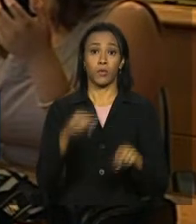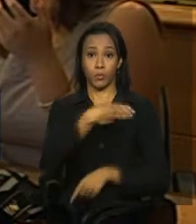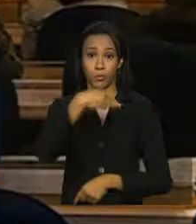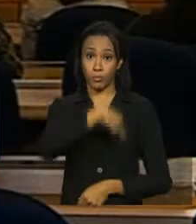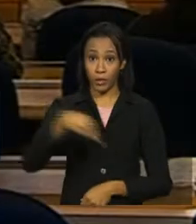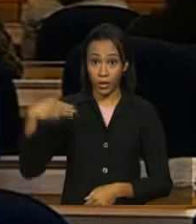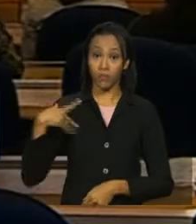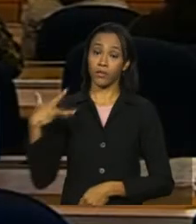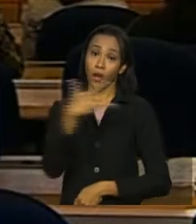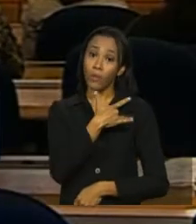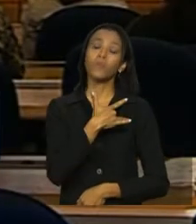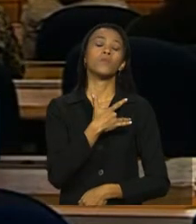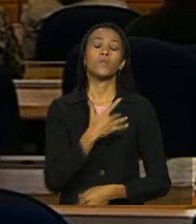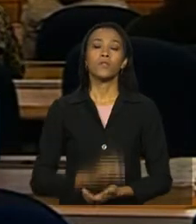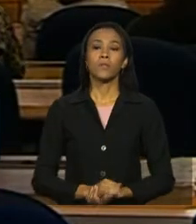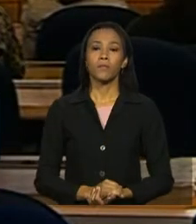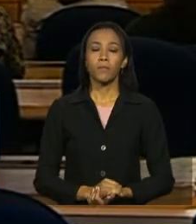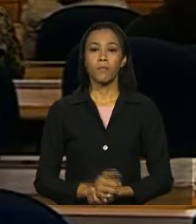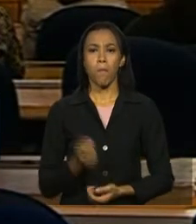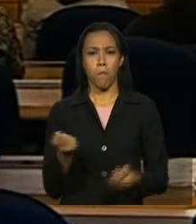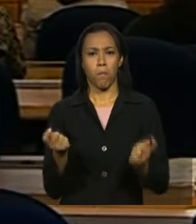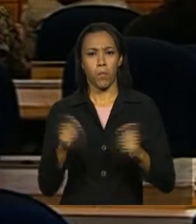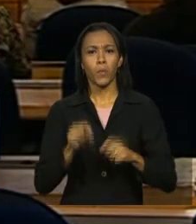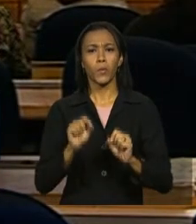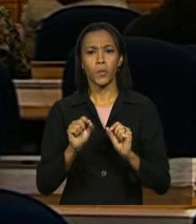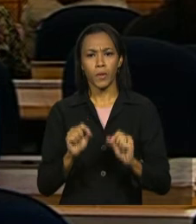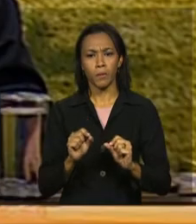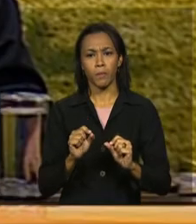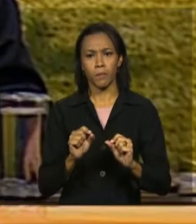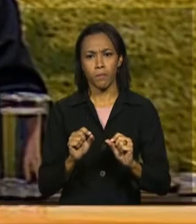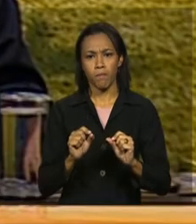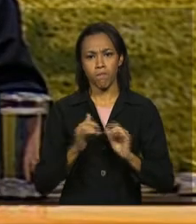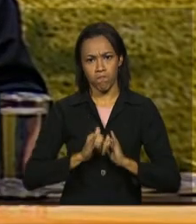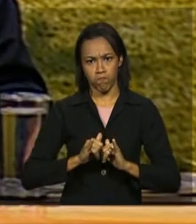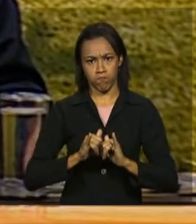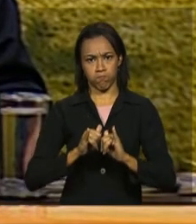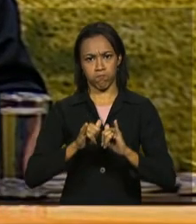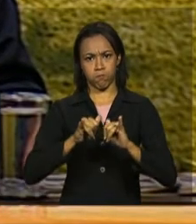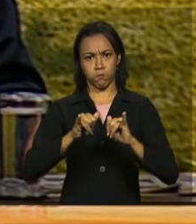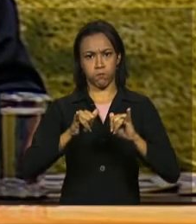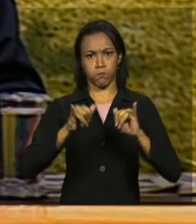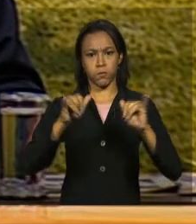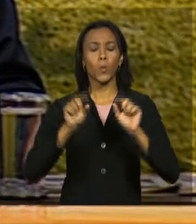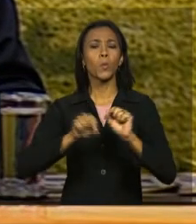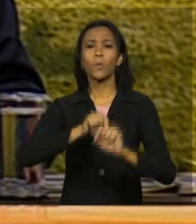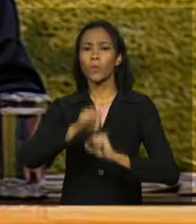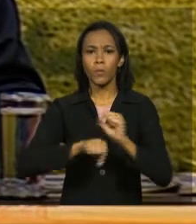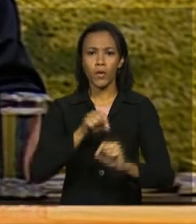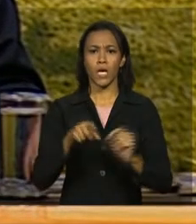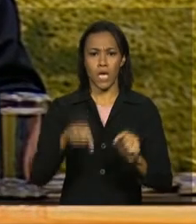da pressão nosso minto é saúde botou reforça não tá ali que tem a sendo em que